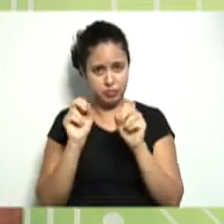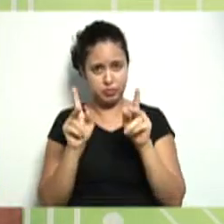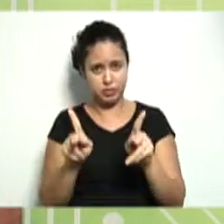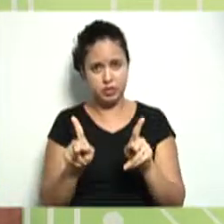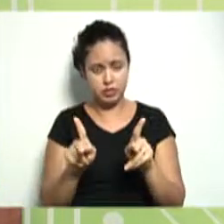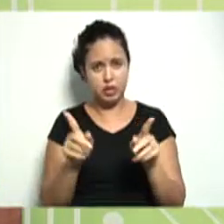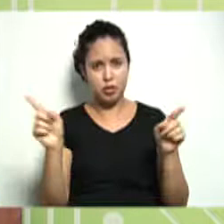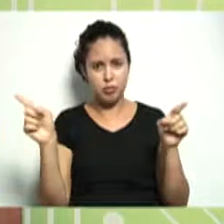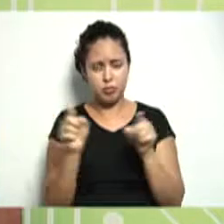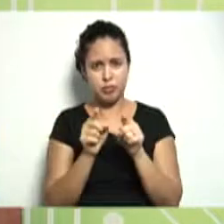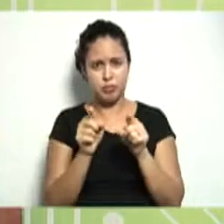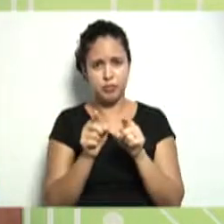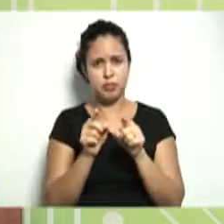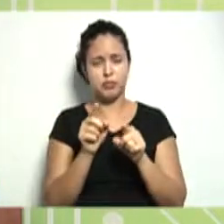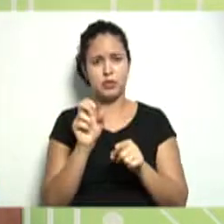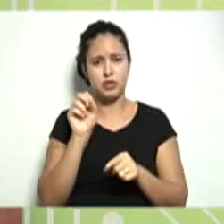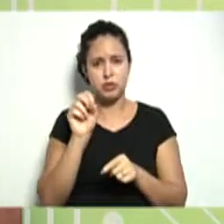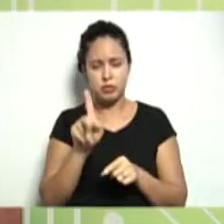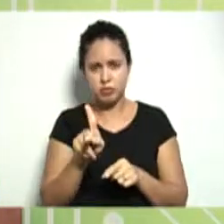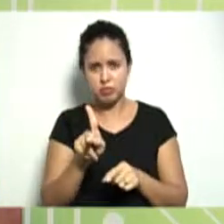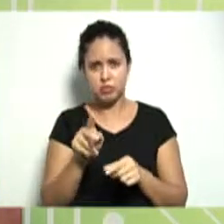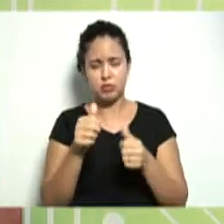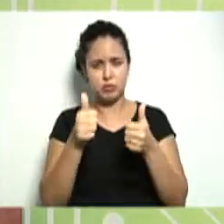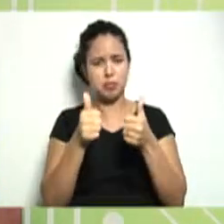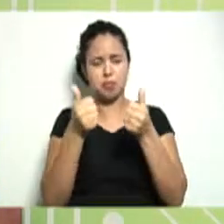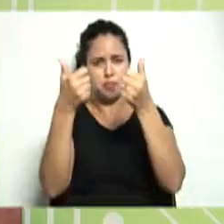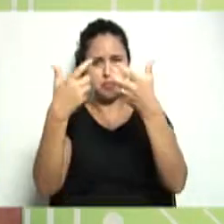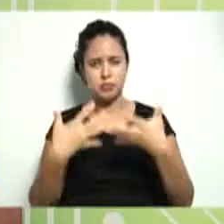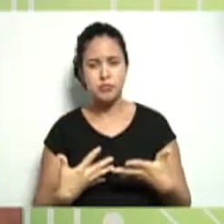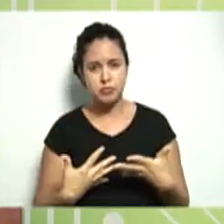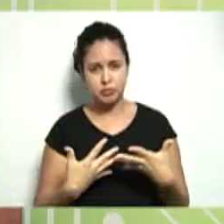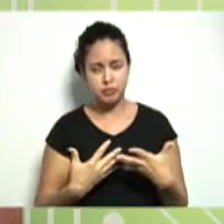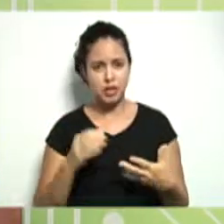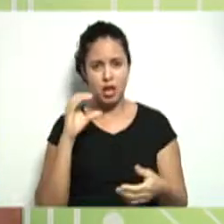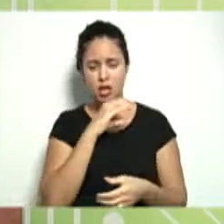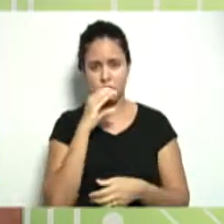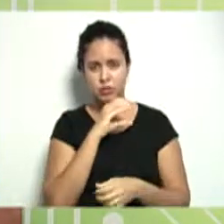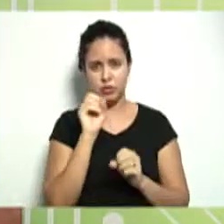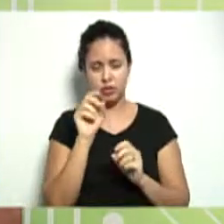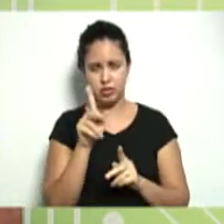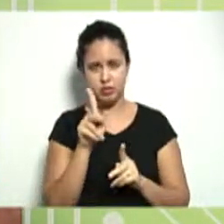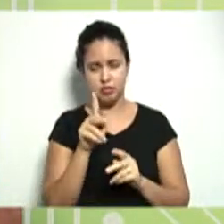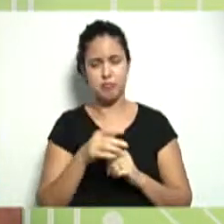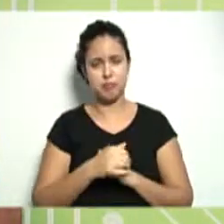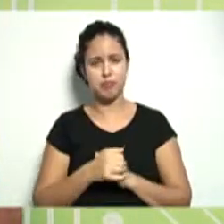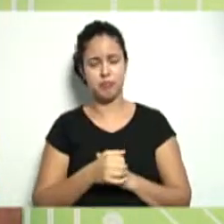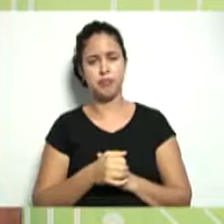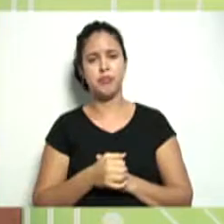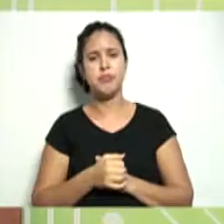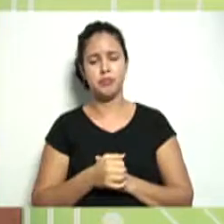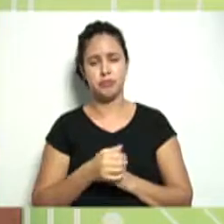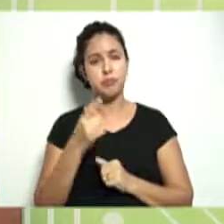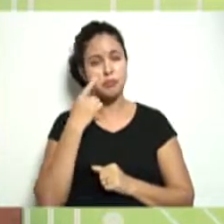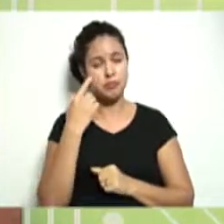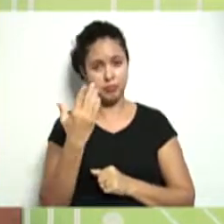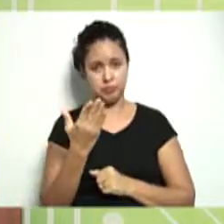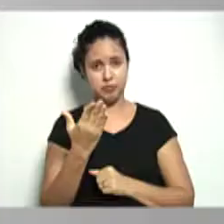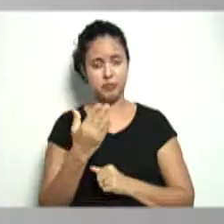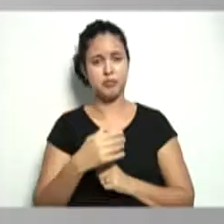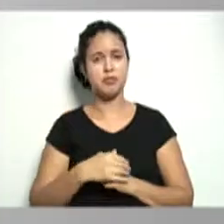vídeo curto, só para fazer uma explanação breve, né, daquilo que a gente está falando. Vamos